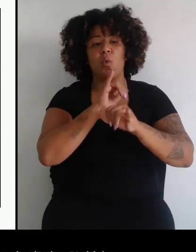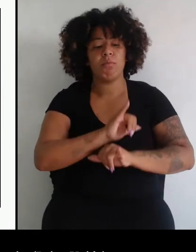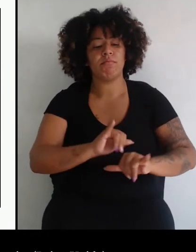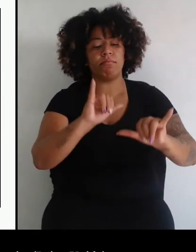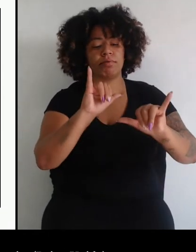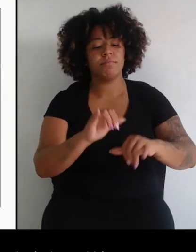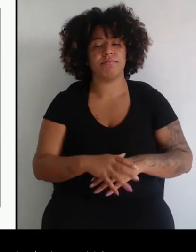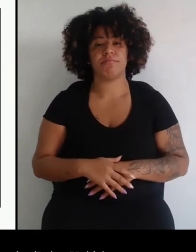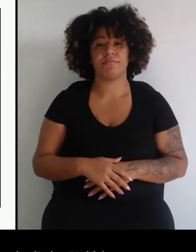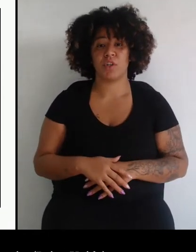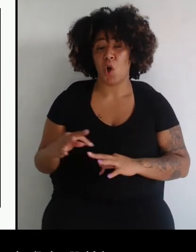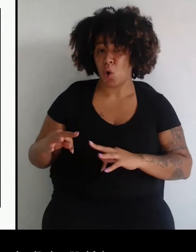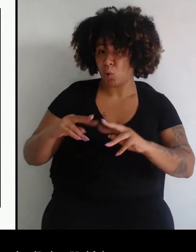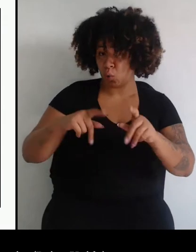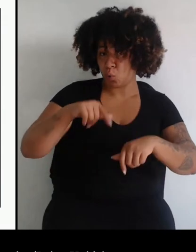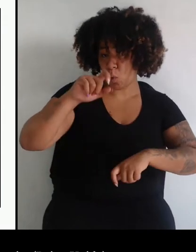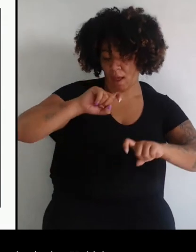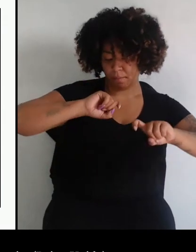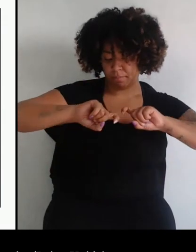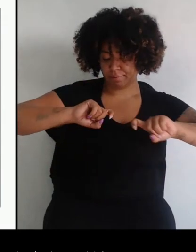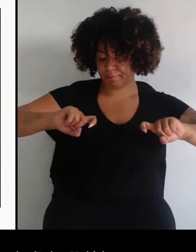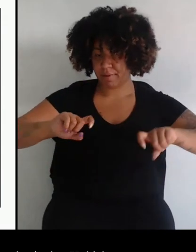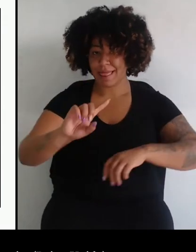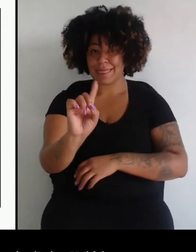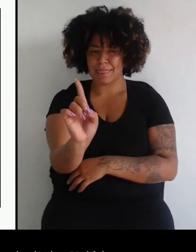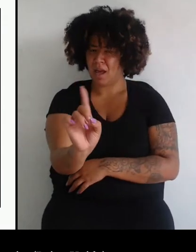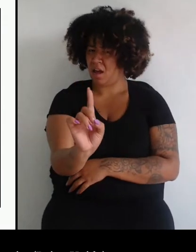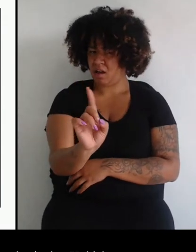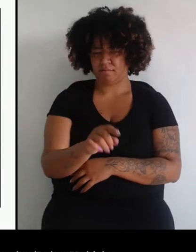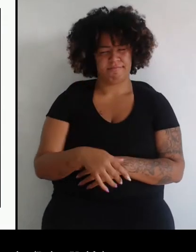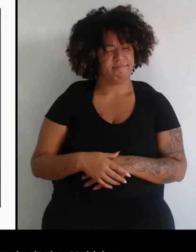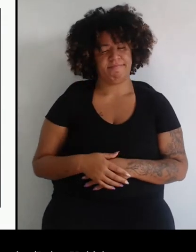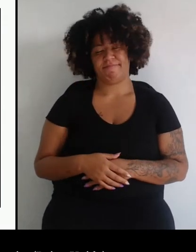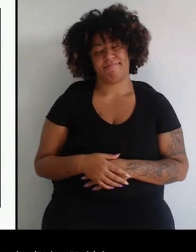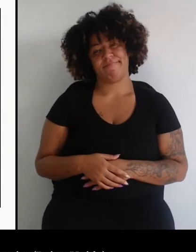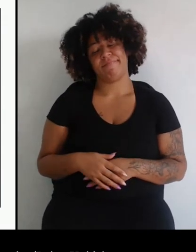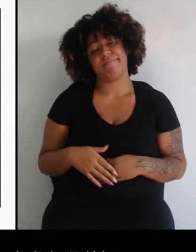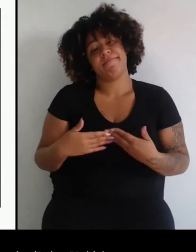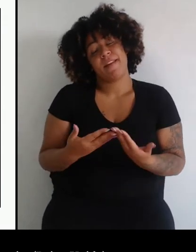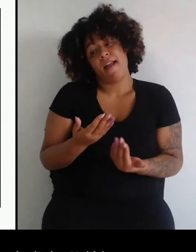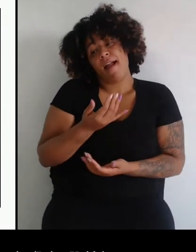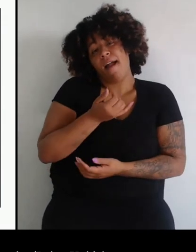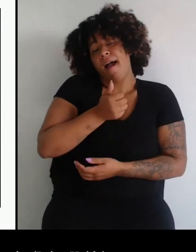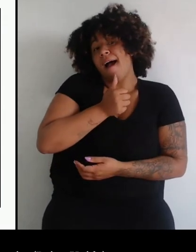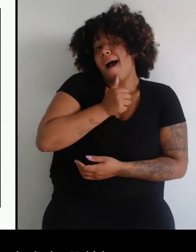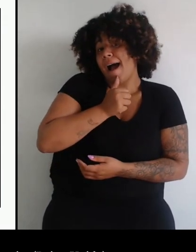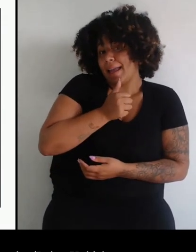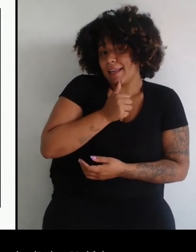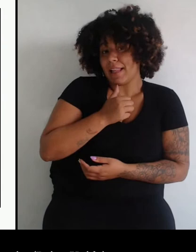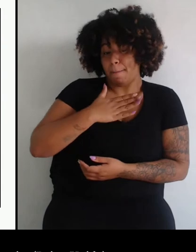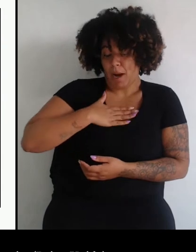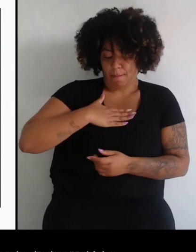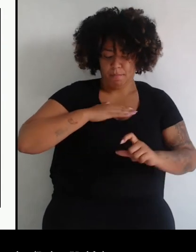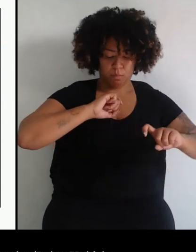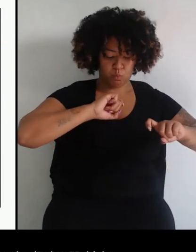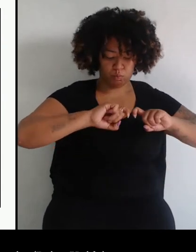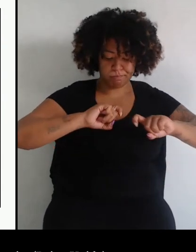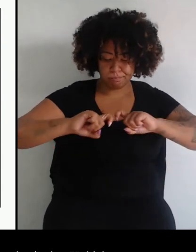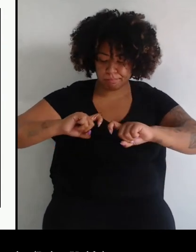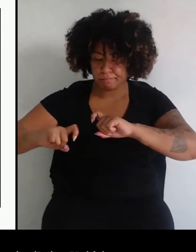tudo é sexo não não é tudo sexo Ainda assim eu acho que o sexo que esse